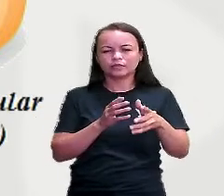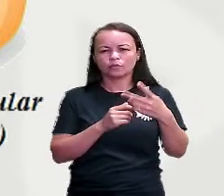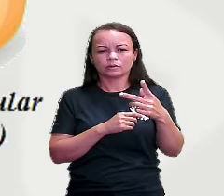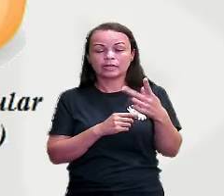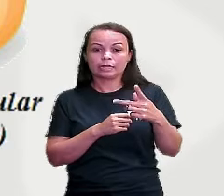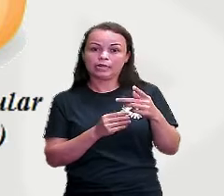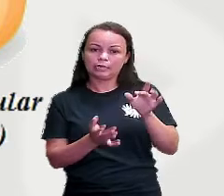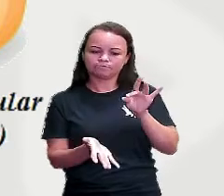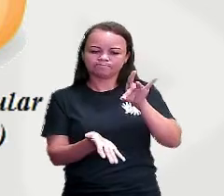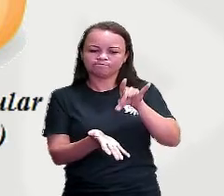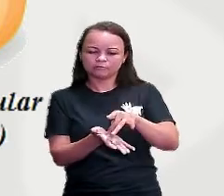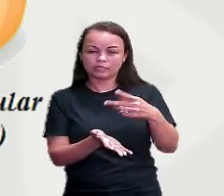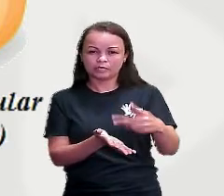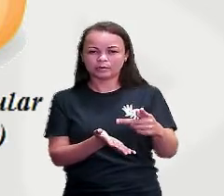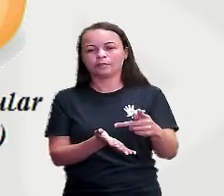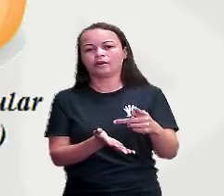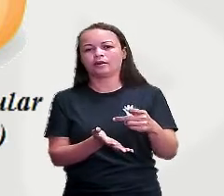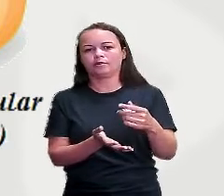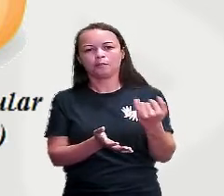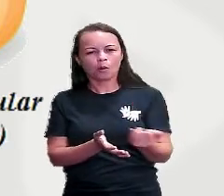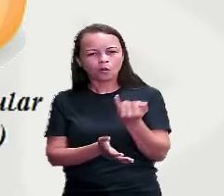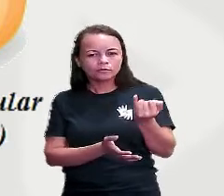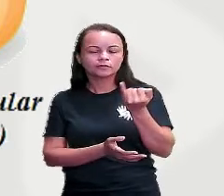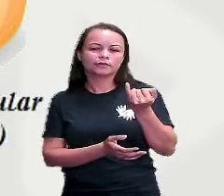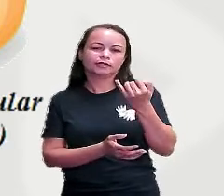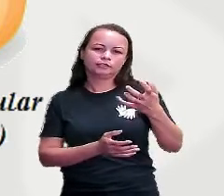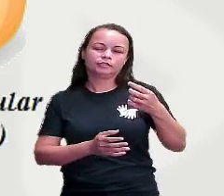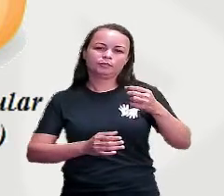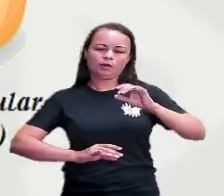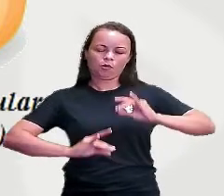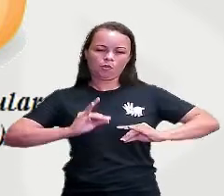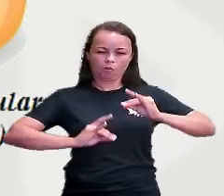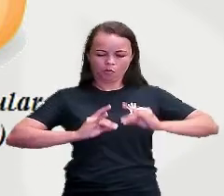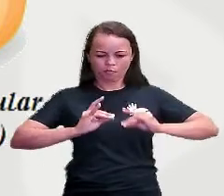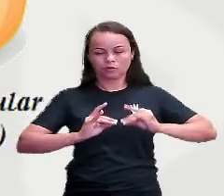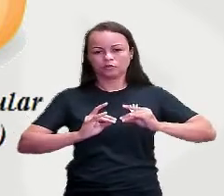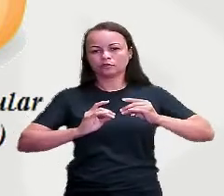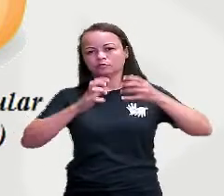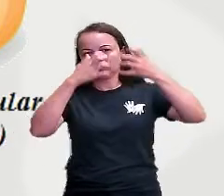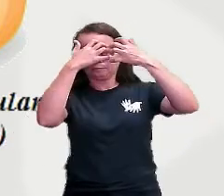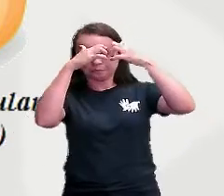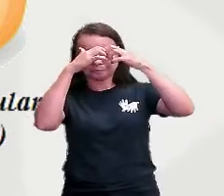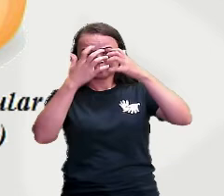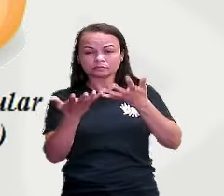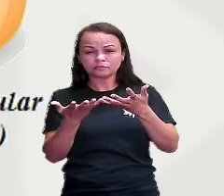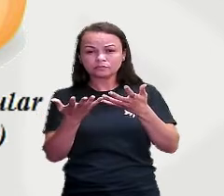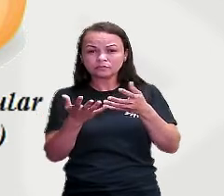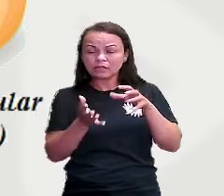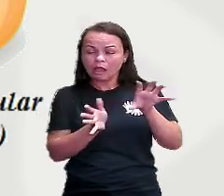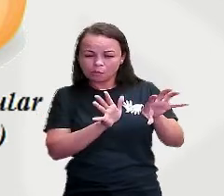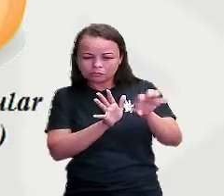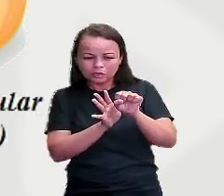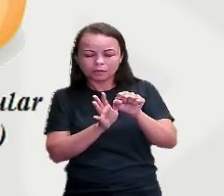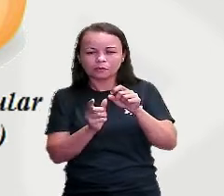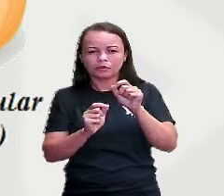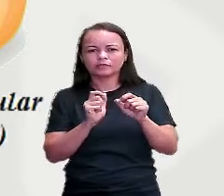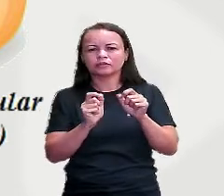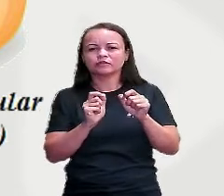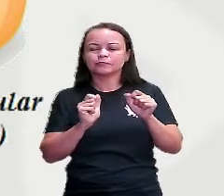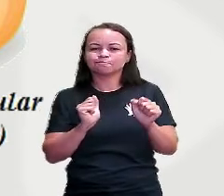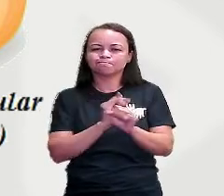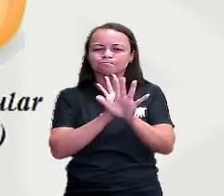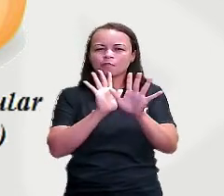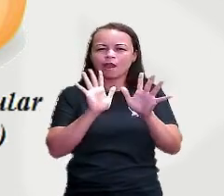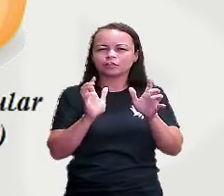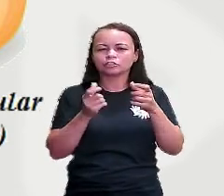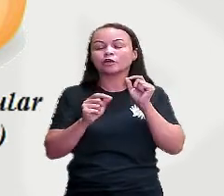receptor específico para aquela molécula, para aquele hormônio, para aquele neurotransmissor. E aí, ao ser capturado, ele vai fazer aquela mágica, quer